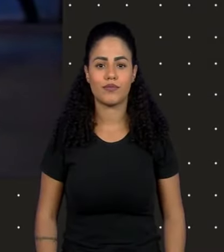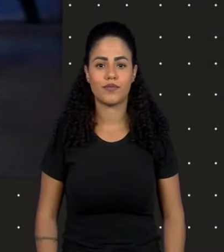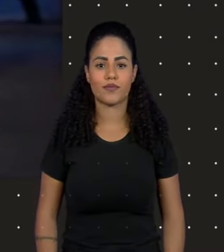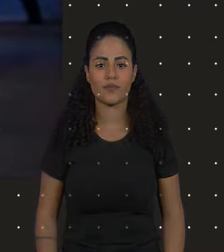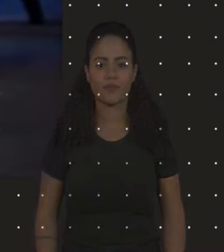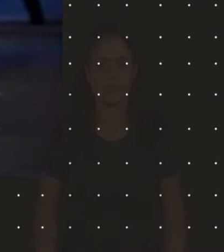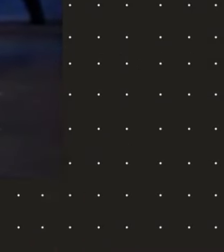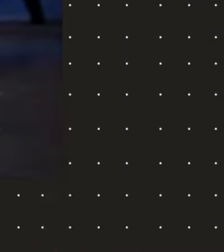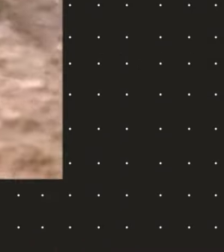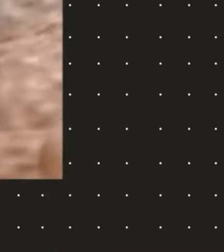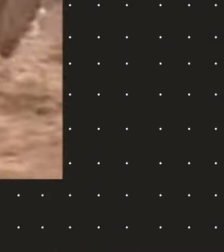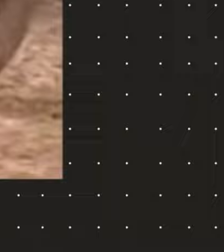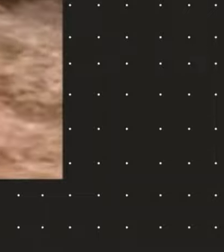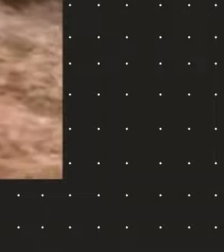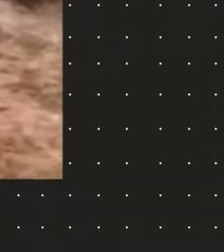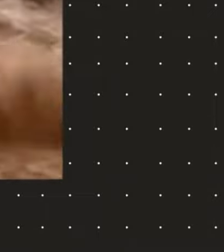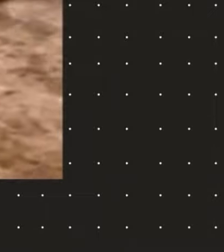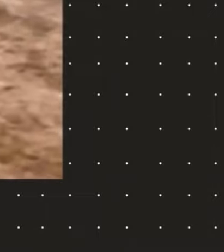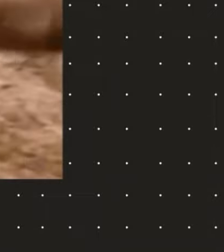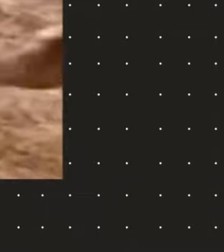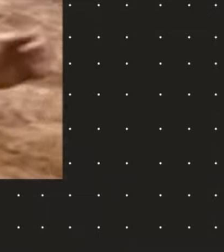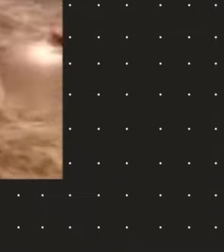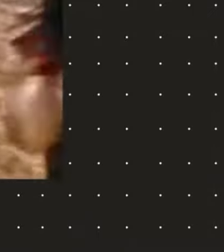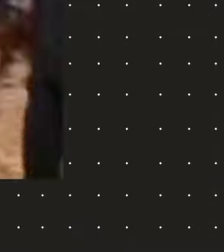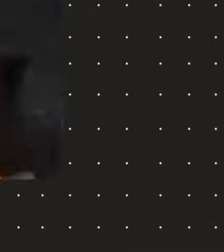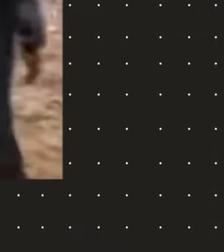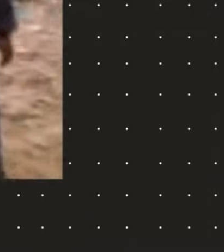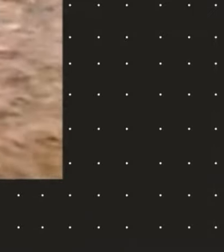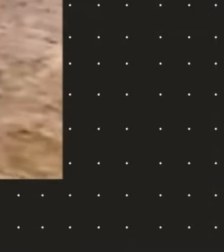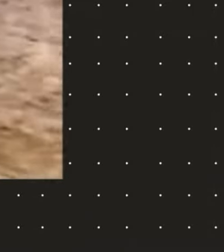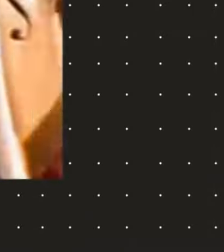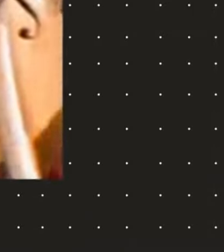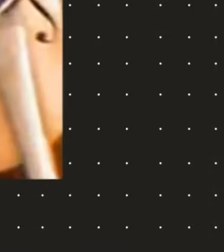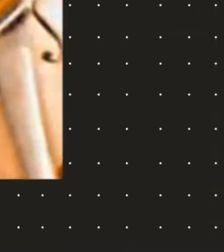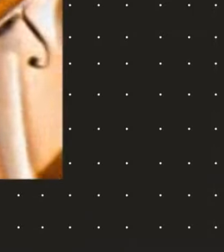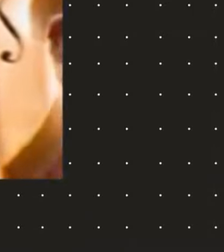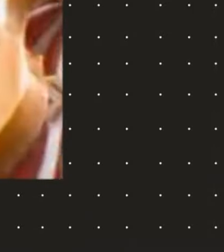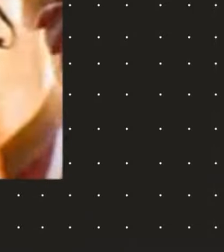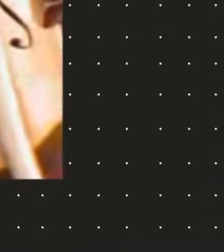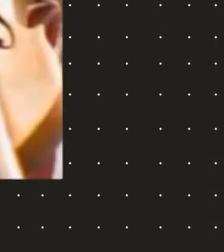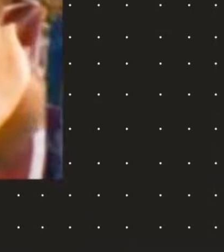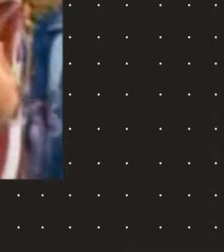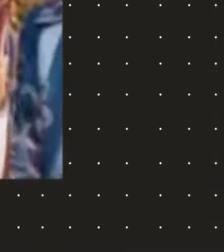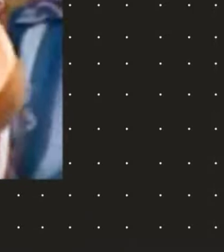veia, pelos séculos aqui.